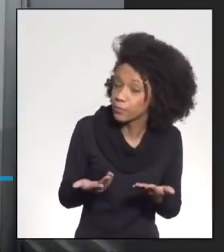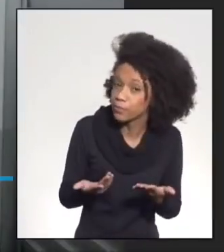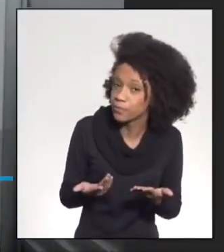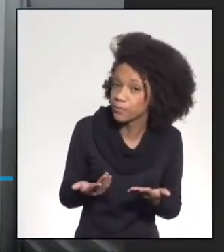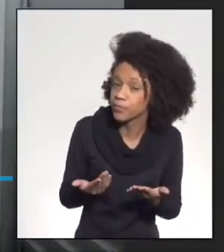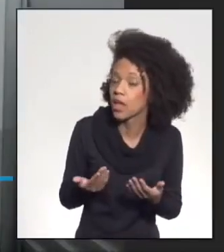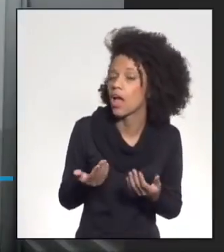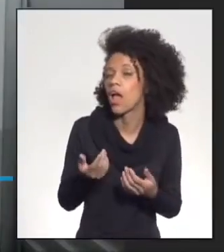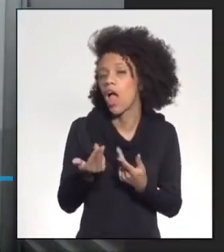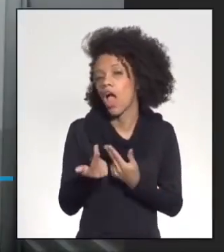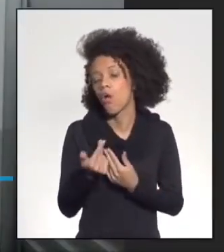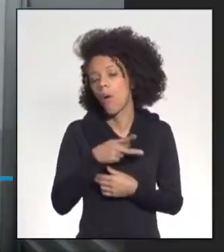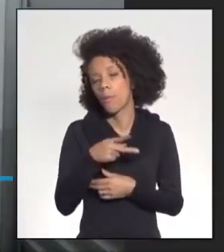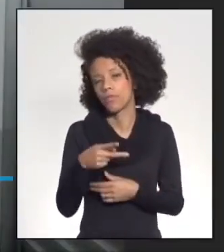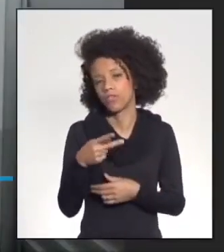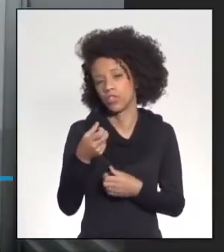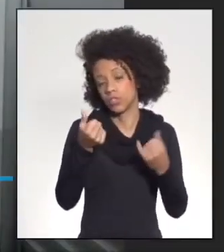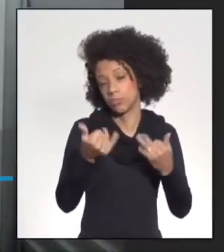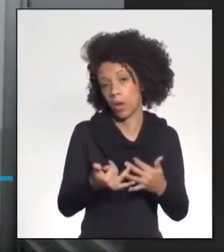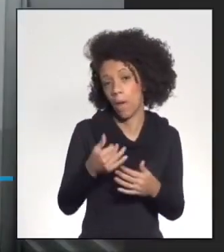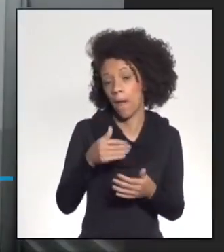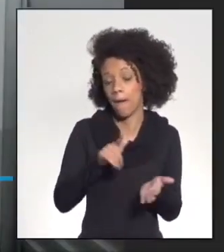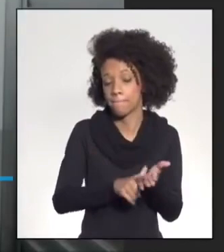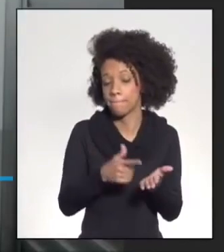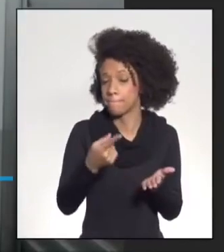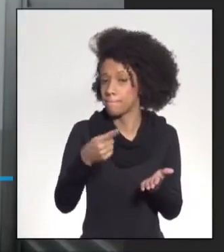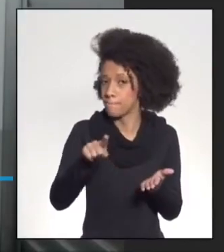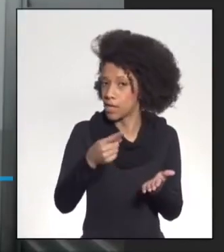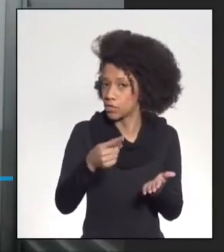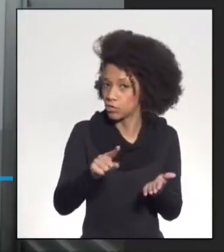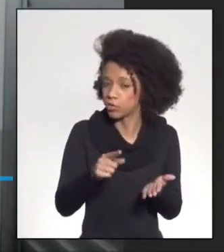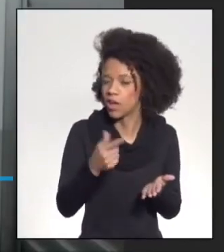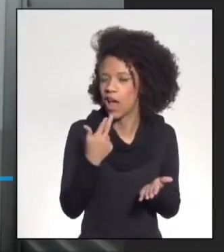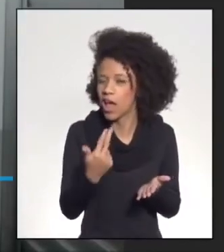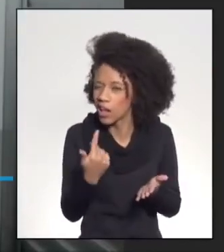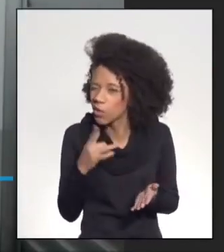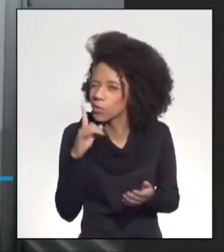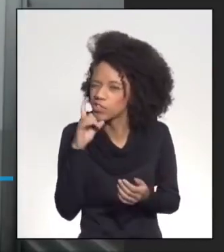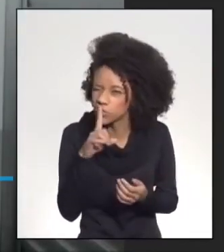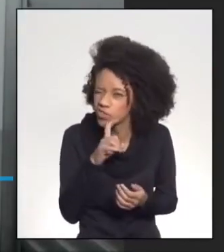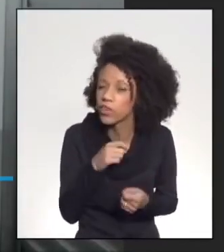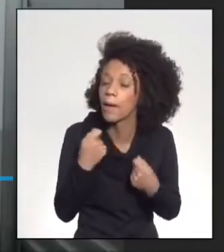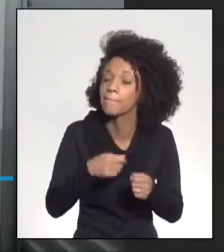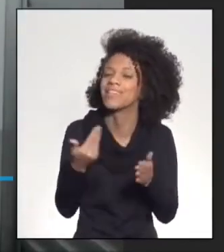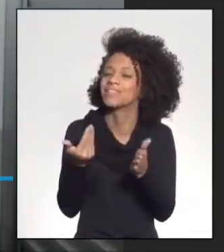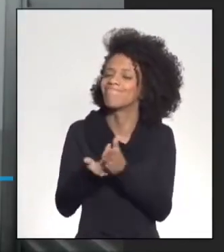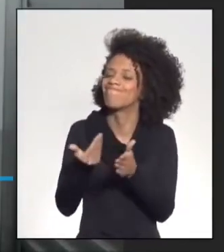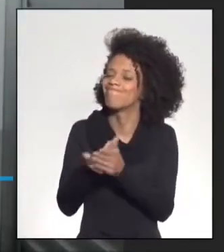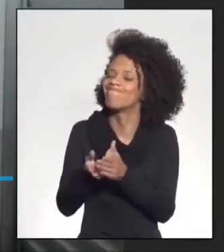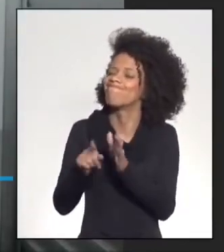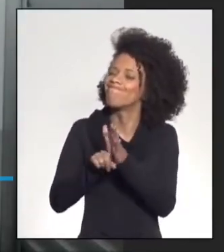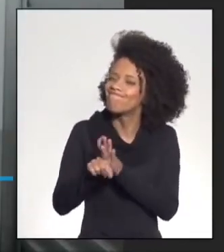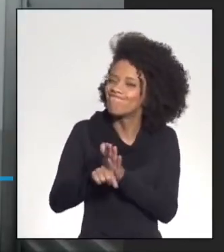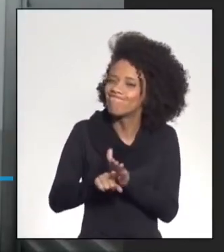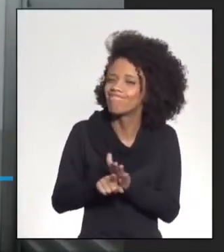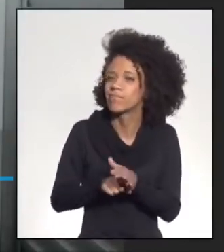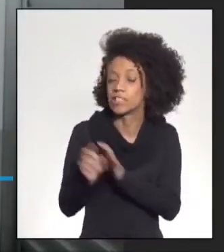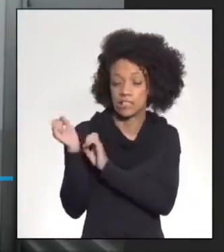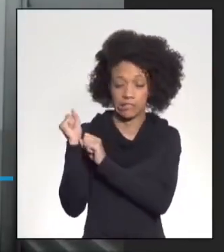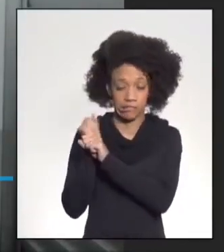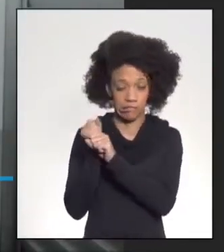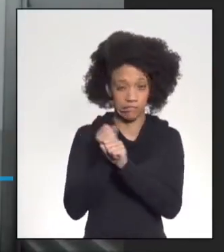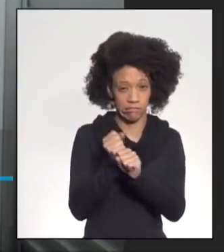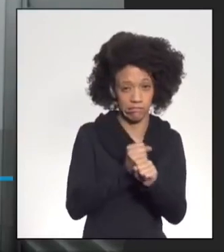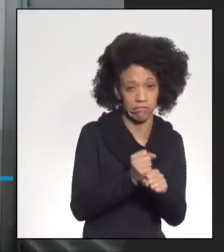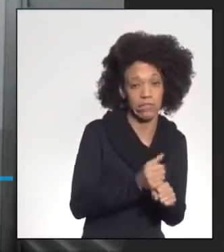o professor falou, assim, partitura é uma linguagem difícil de ler. Você tem que estudar. Às vezes são anos de estudo para você